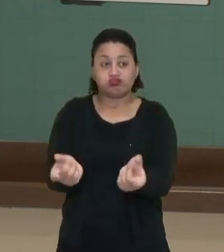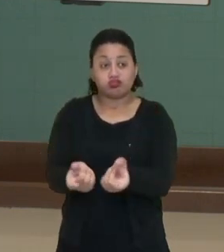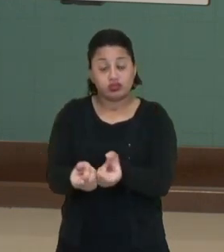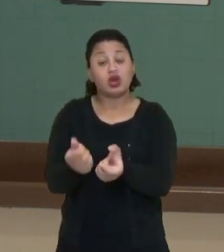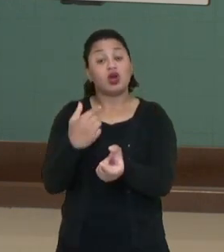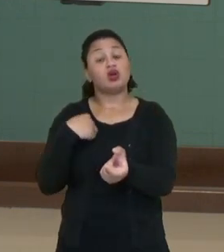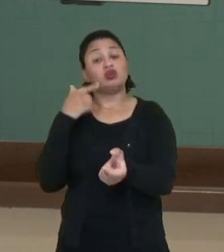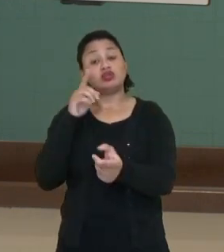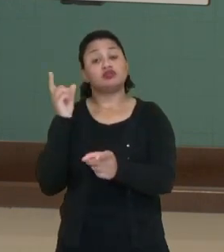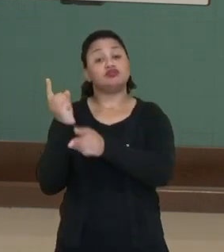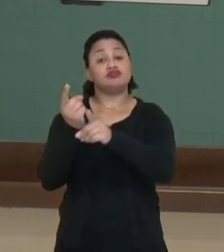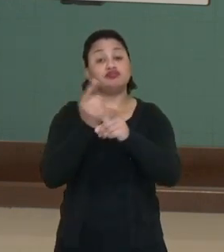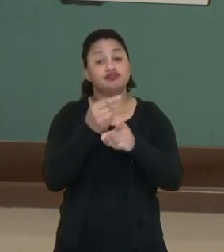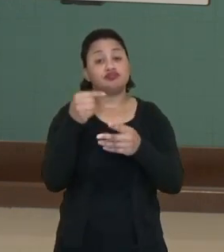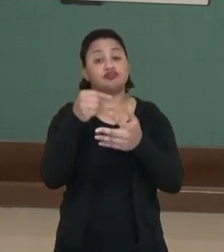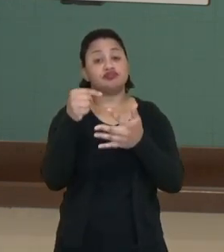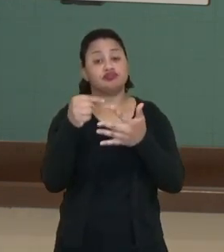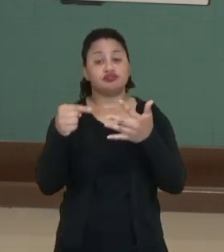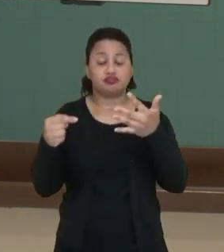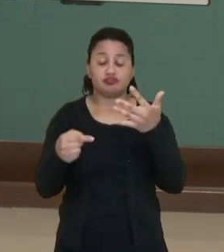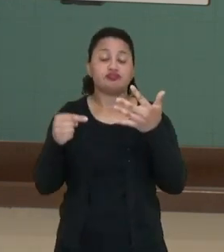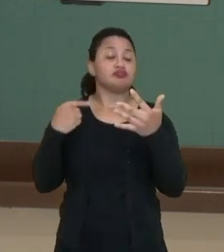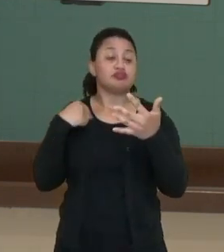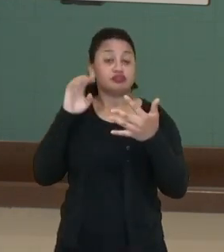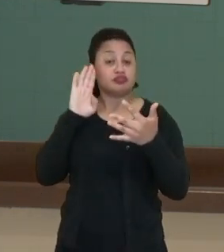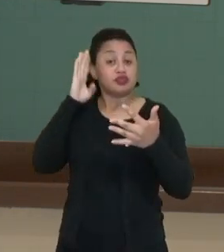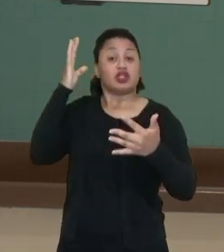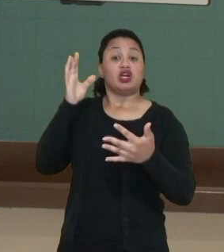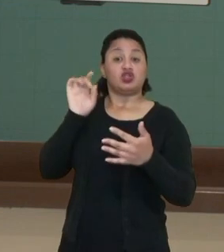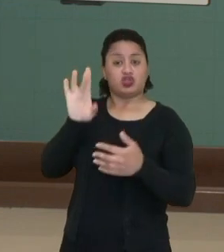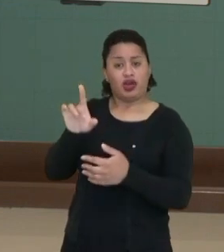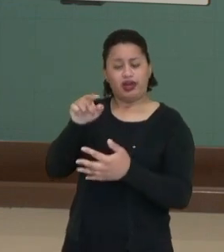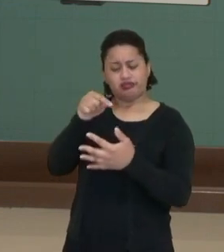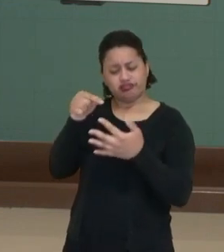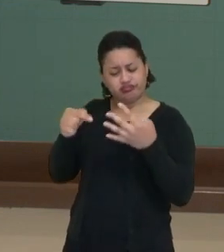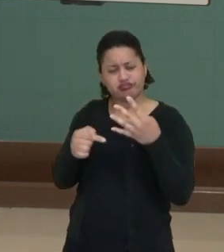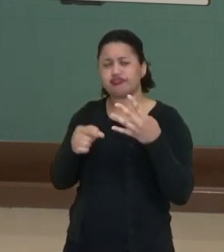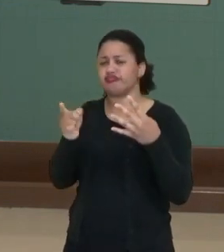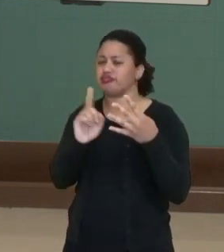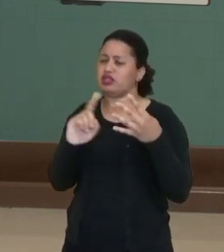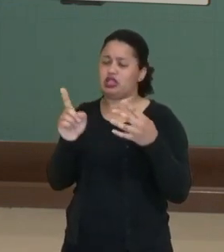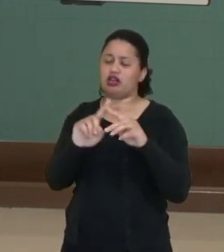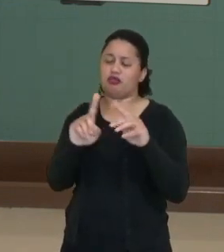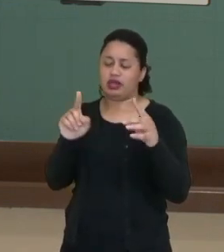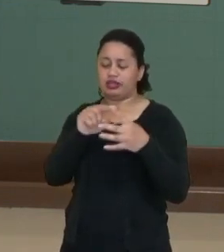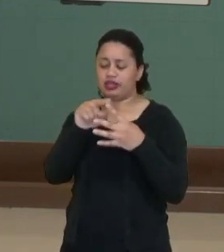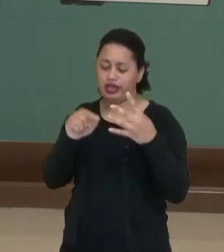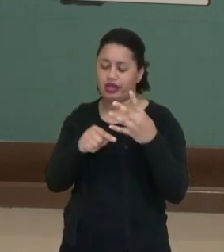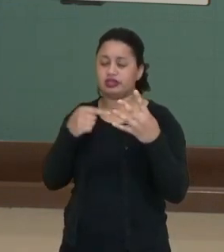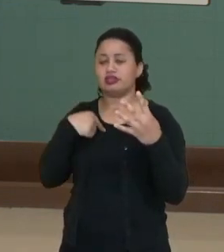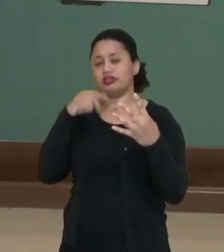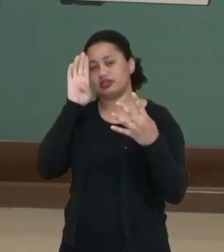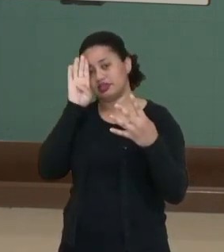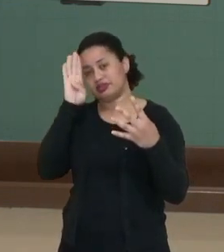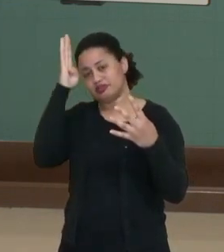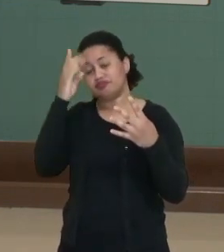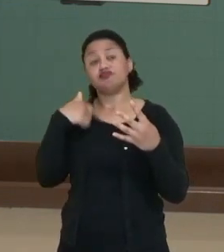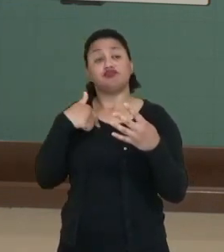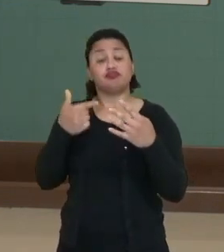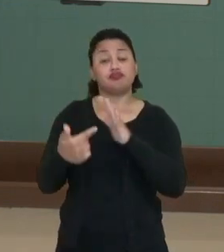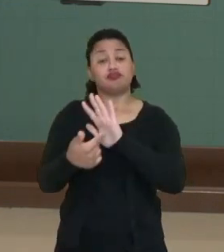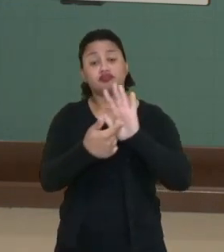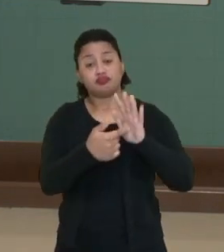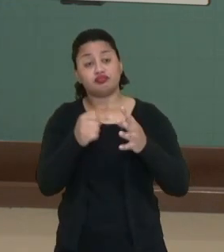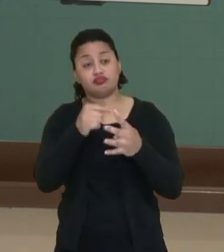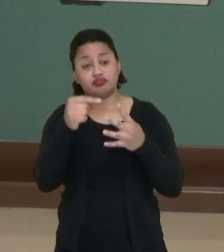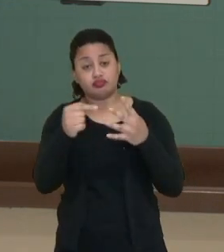então esses constituintes principais, não somente eles, mas nós destacamos eles, nós trazemos eles e destacamos como os